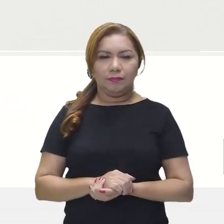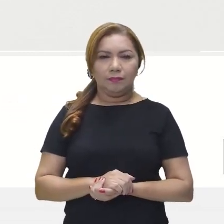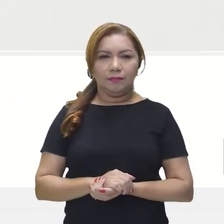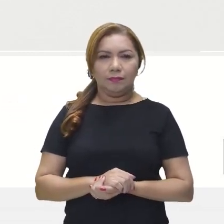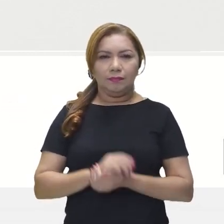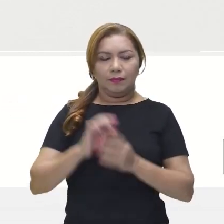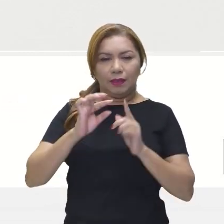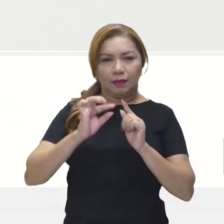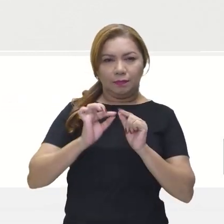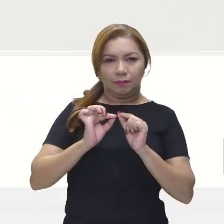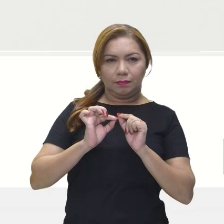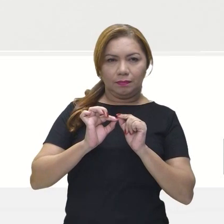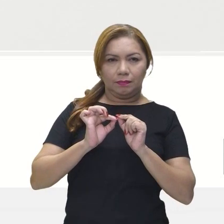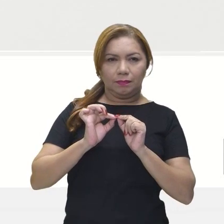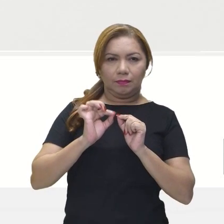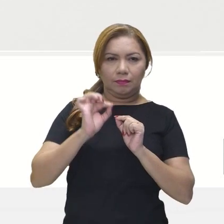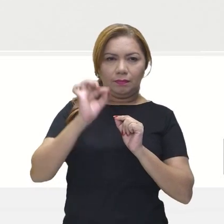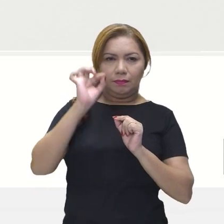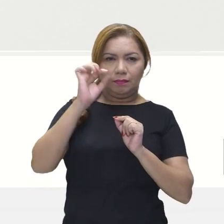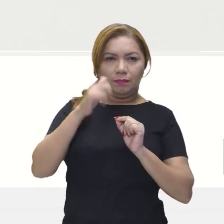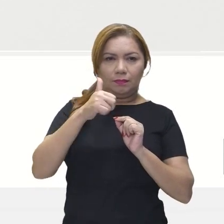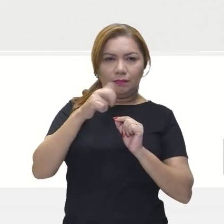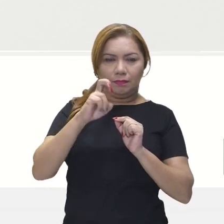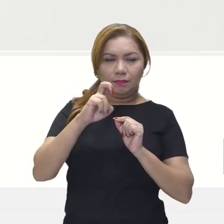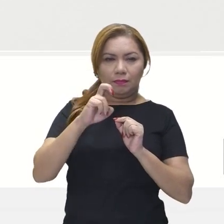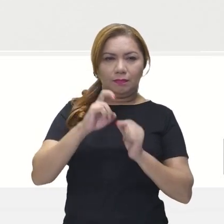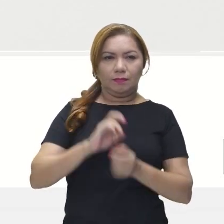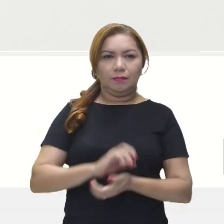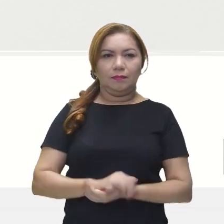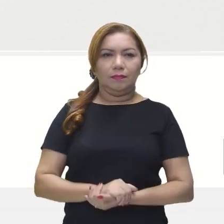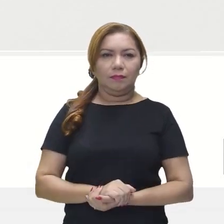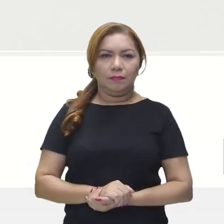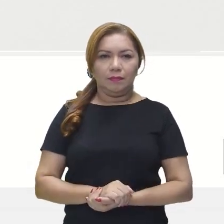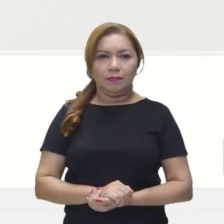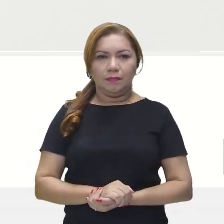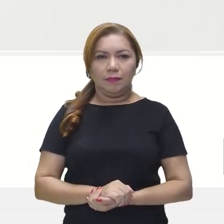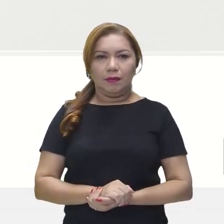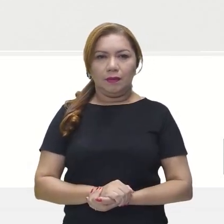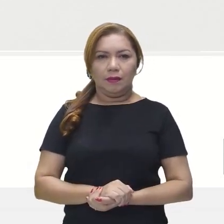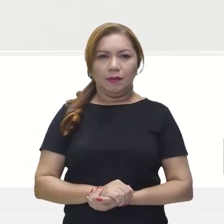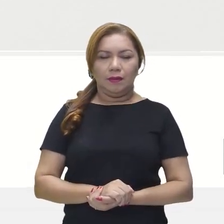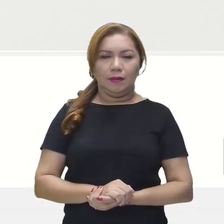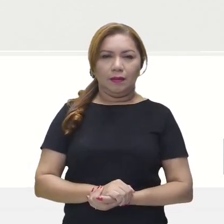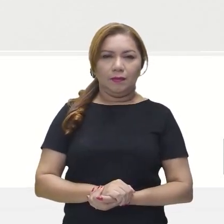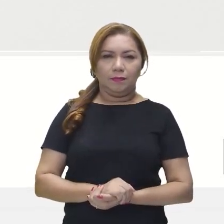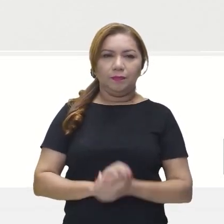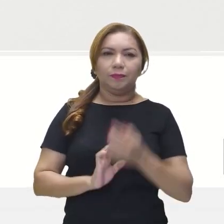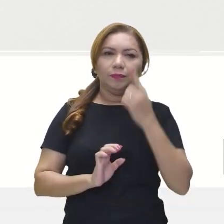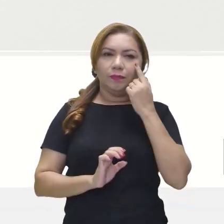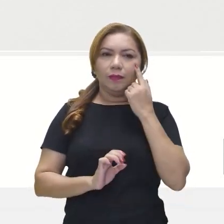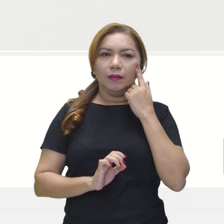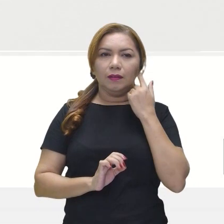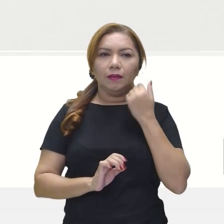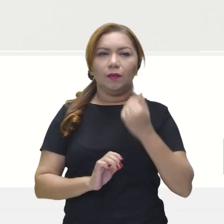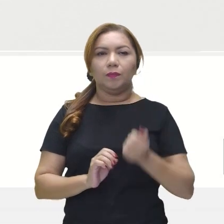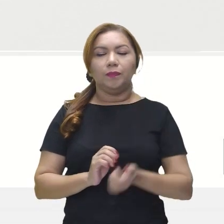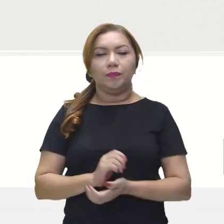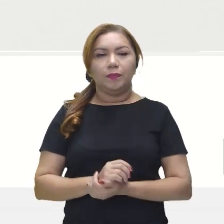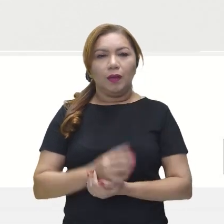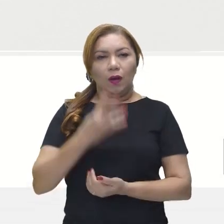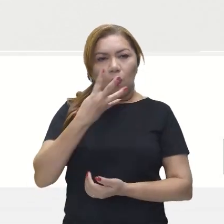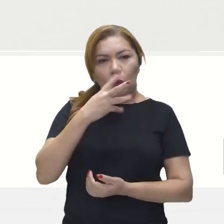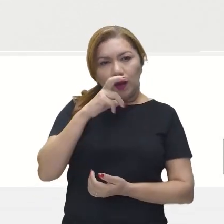metros. Logo, meus 45 vai restar quanto? Eu tenho 30. Então, eu vou pegar 30